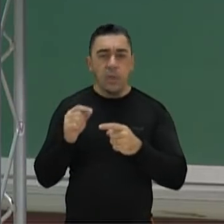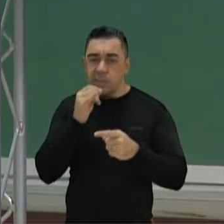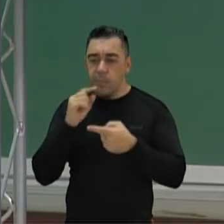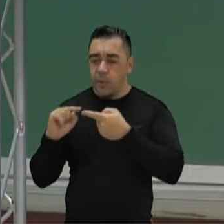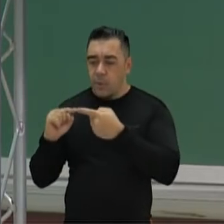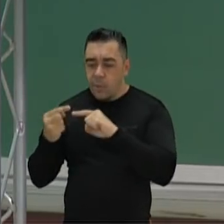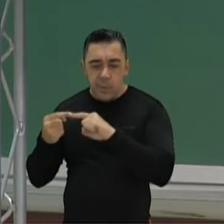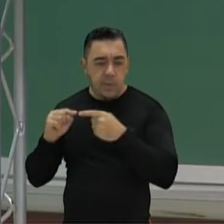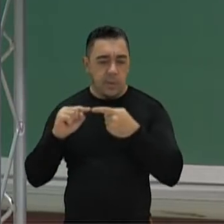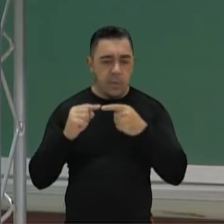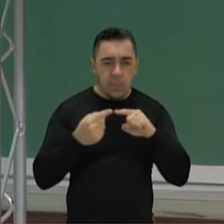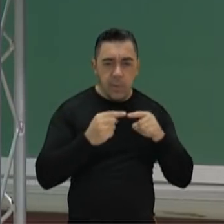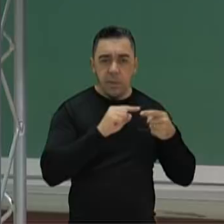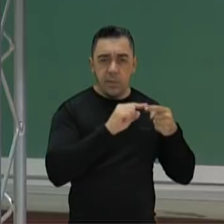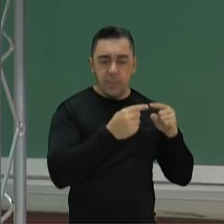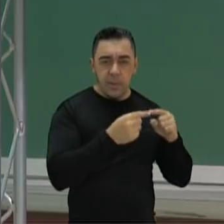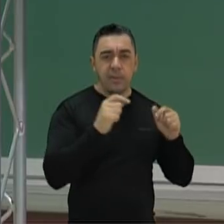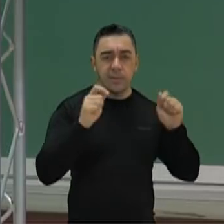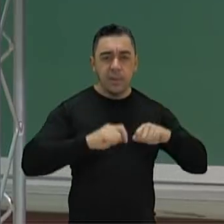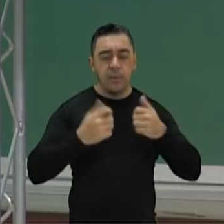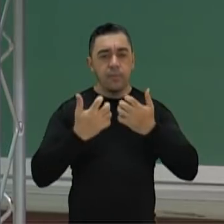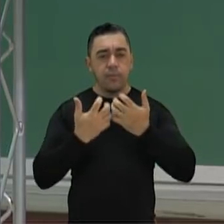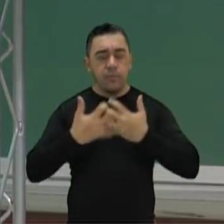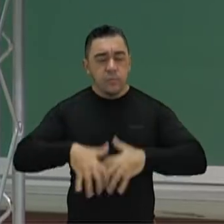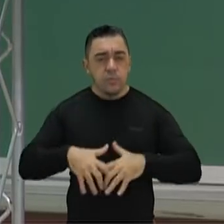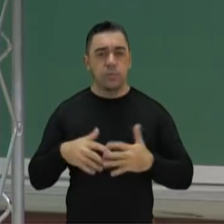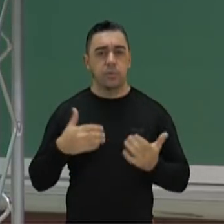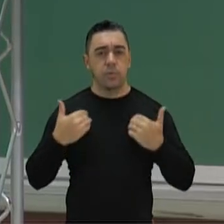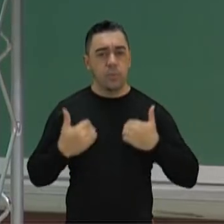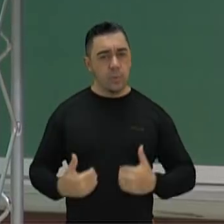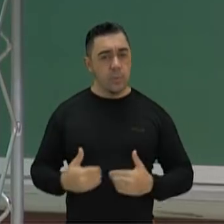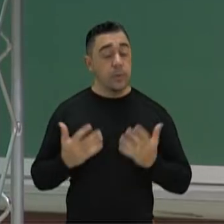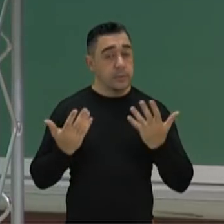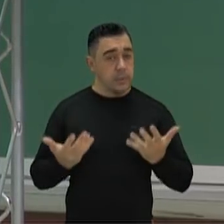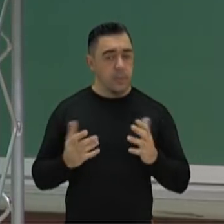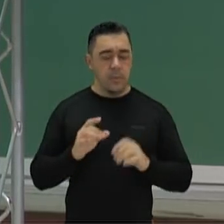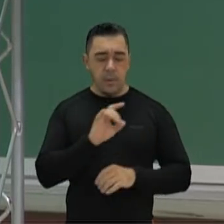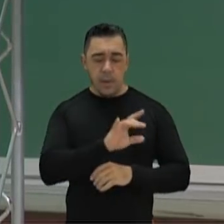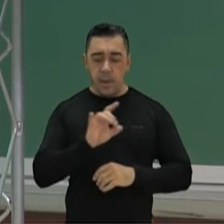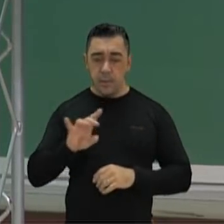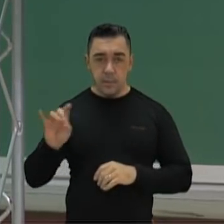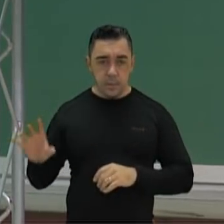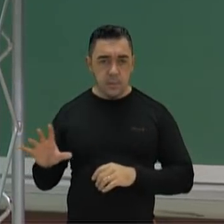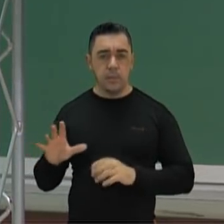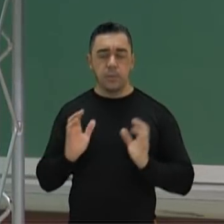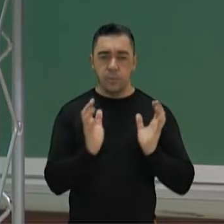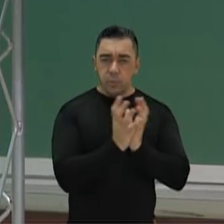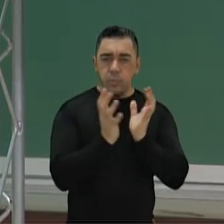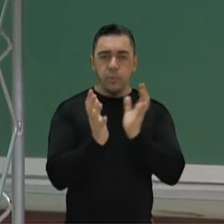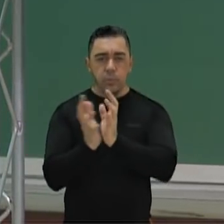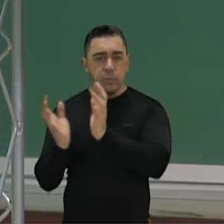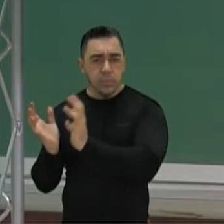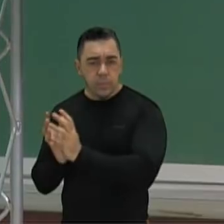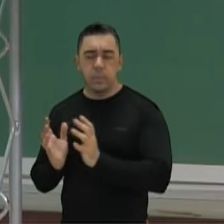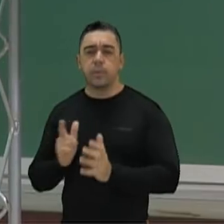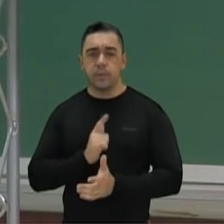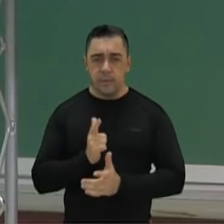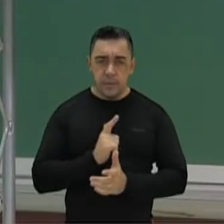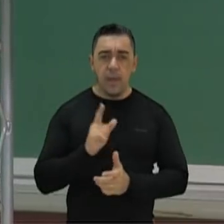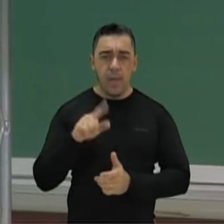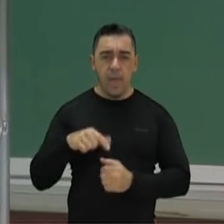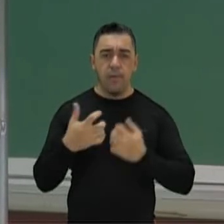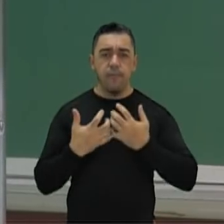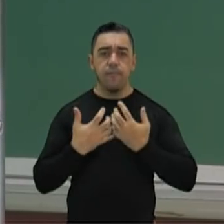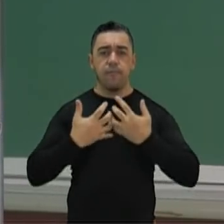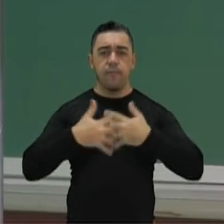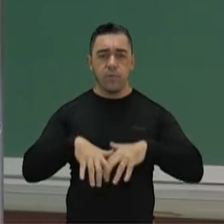trabalhar, para fazer o funcionamento do nosso corpo. Então, cada grupo de células do nosso corpo desempenha uma determinada